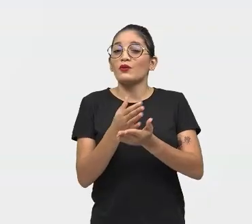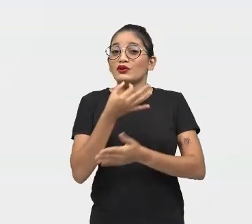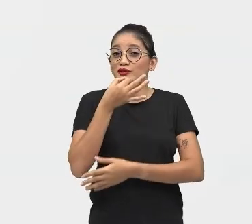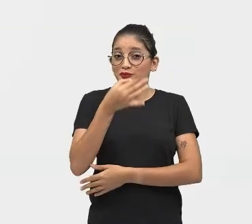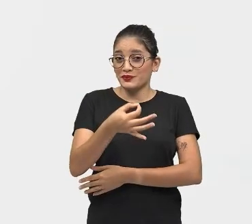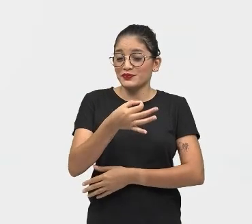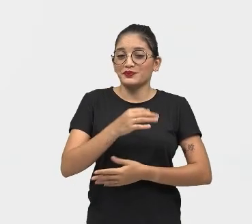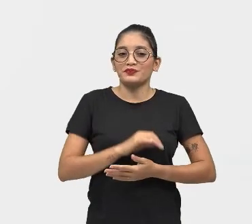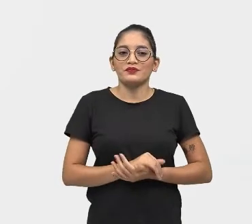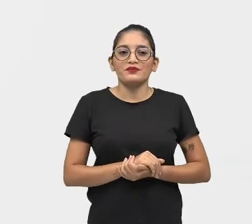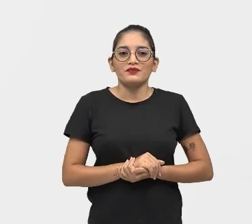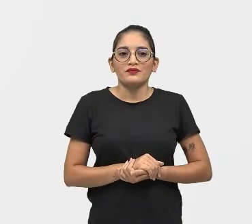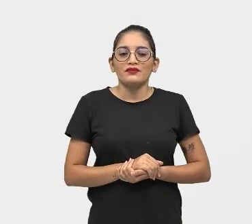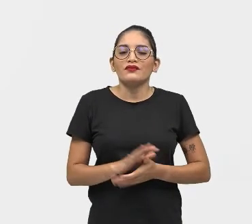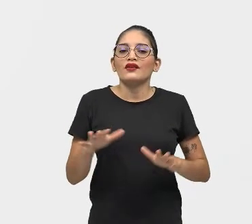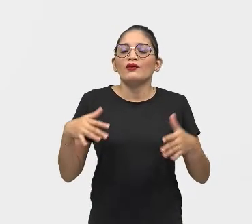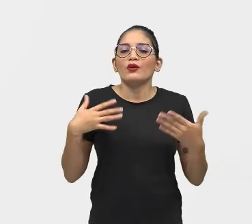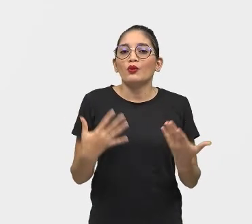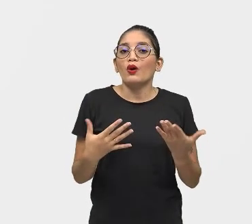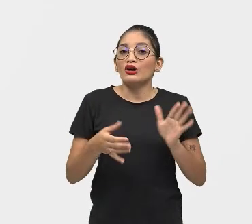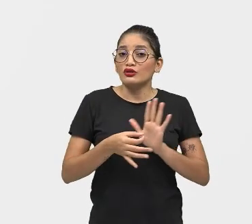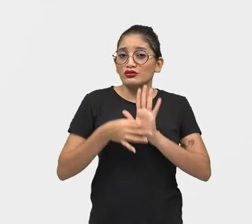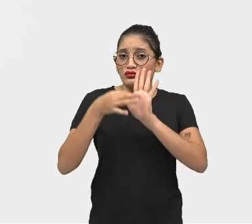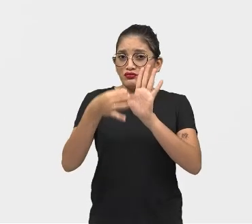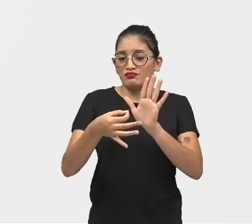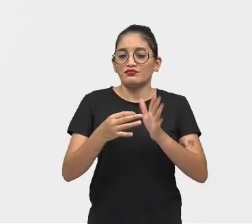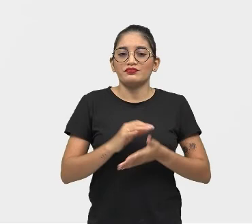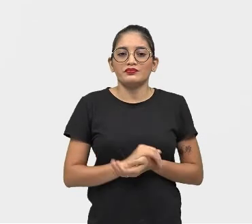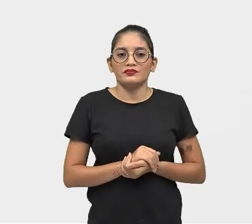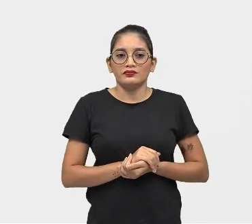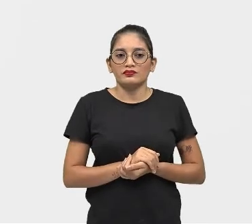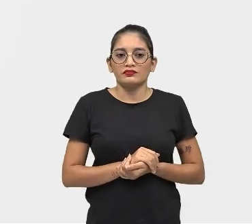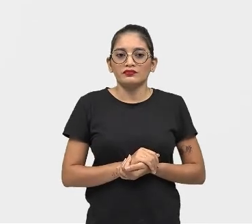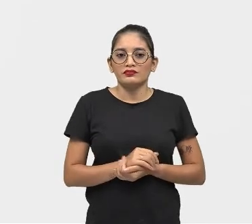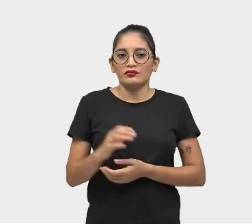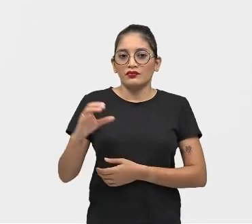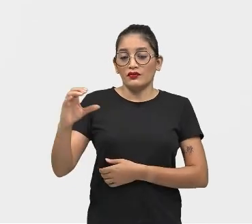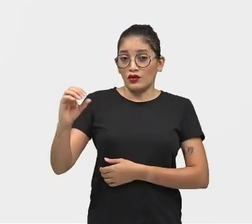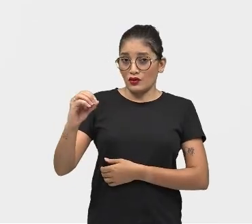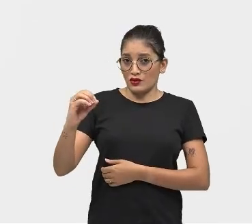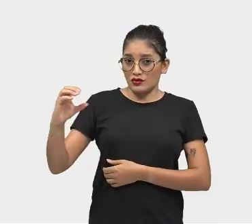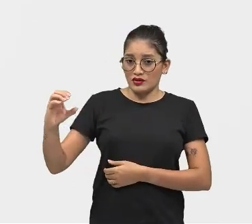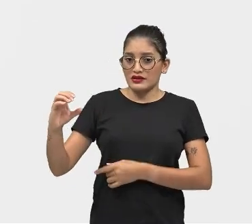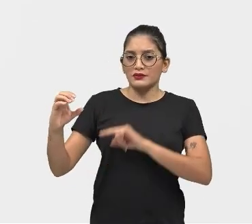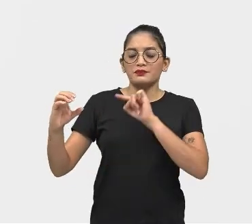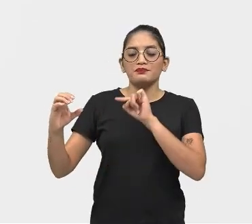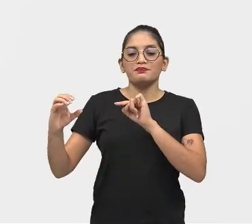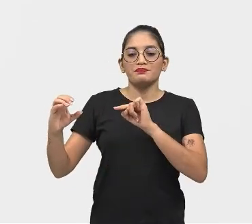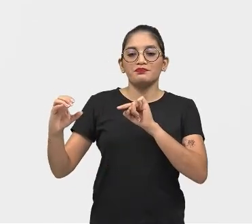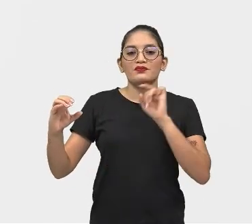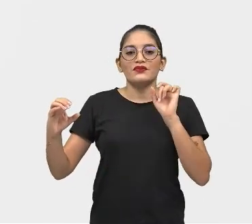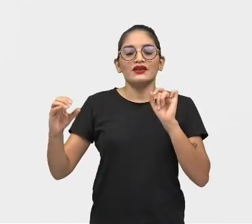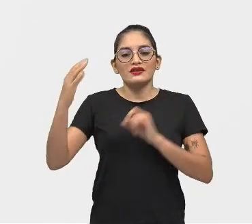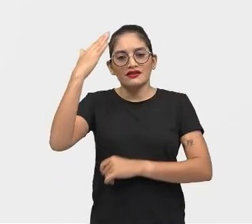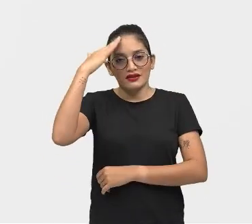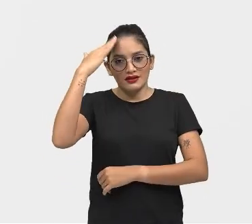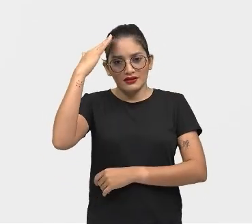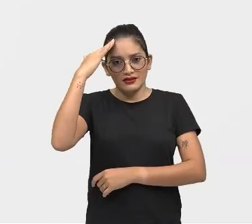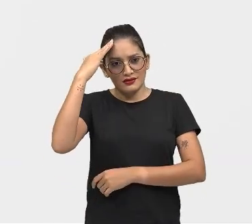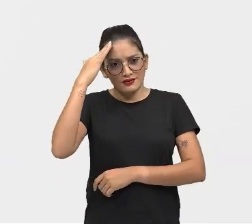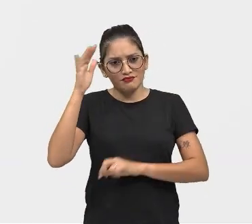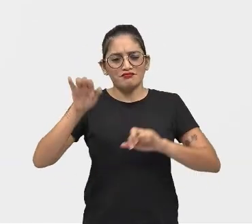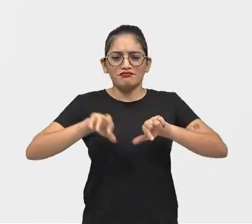sugestões. Vamos lá, quais são as nossas sugestões? Para o Ocidente, nós sabemos que no Ocidente